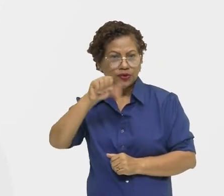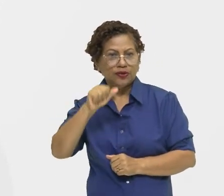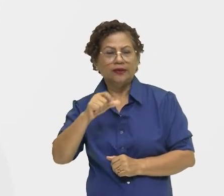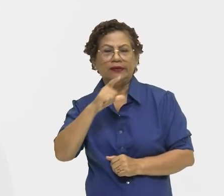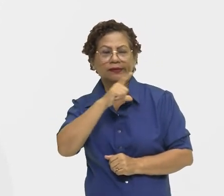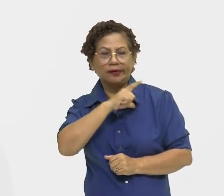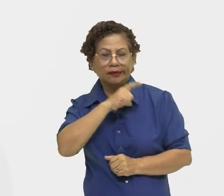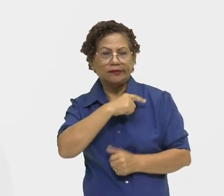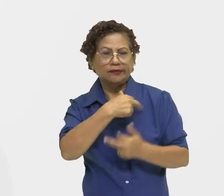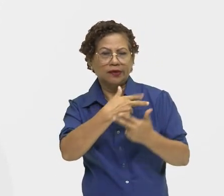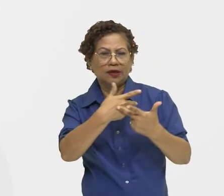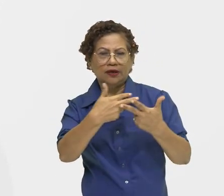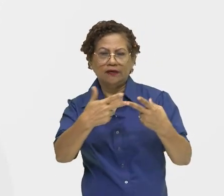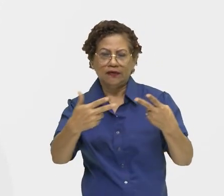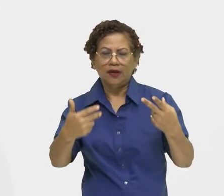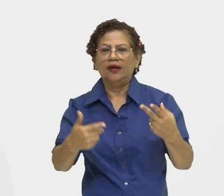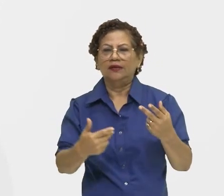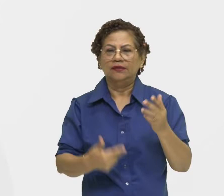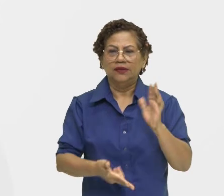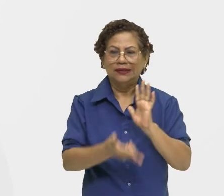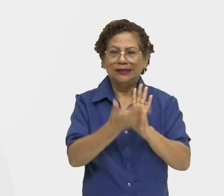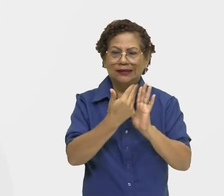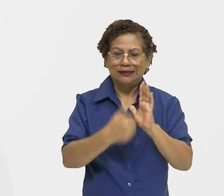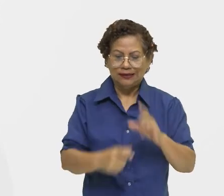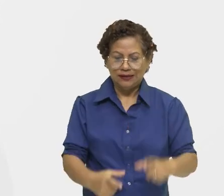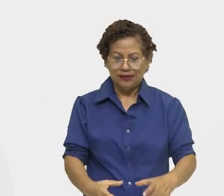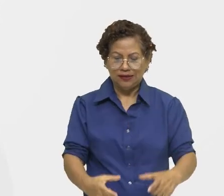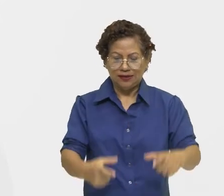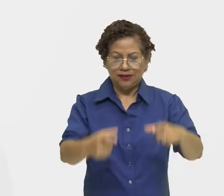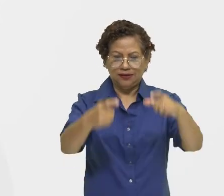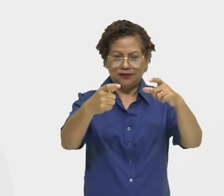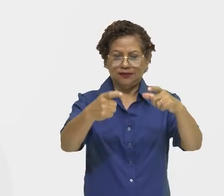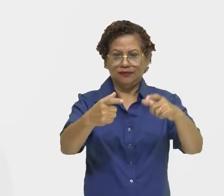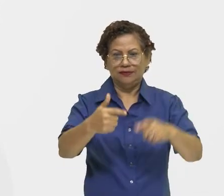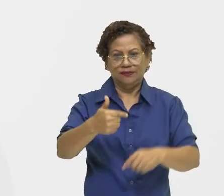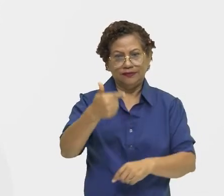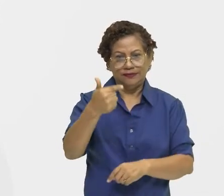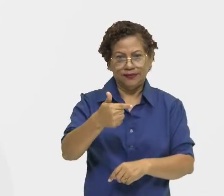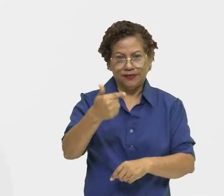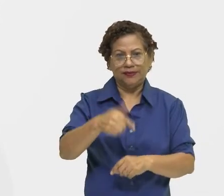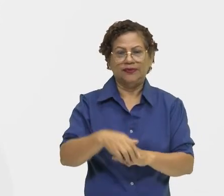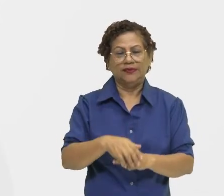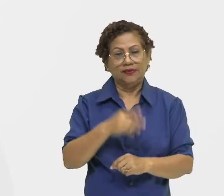existiu uma variante no desenho das colunas, as chamadas